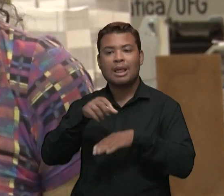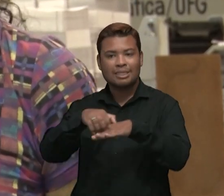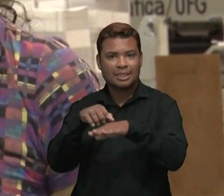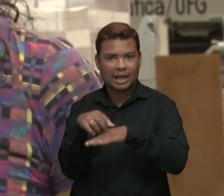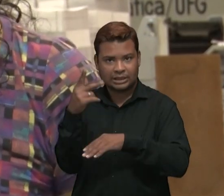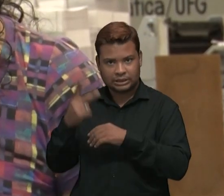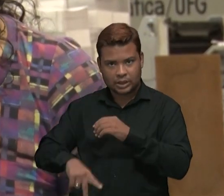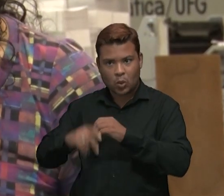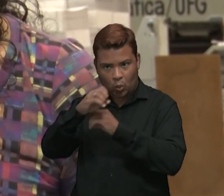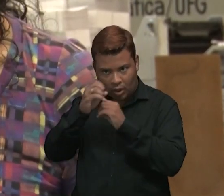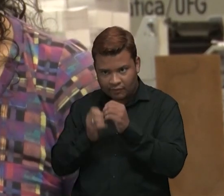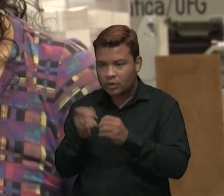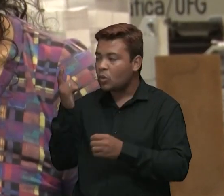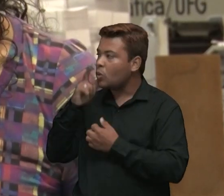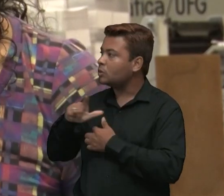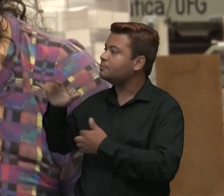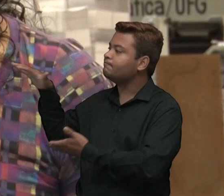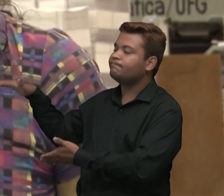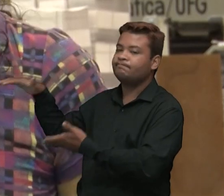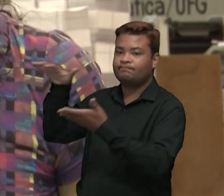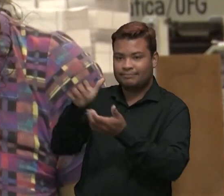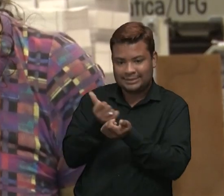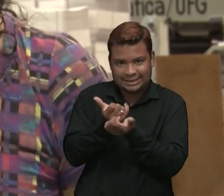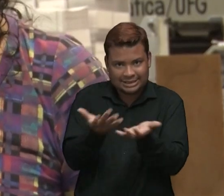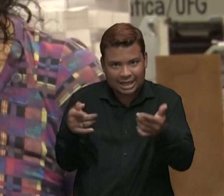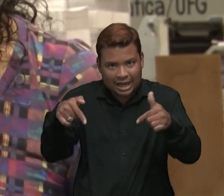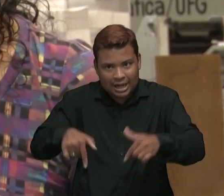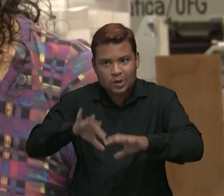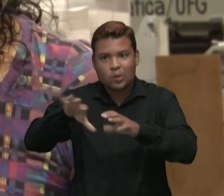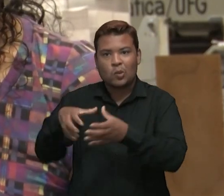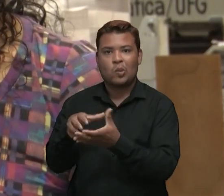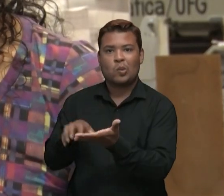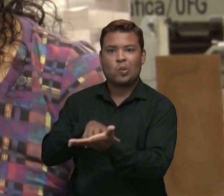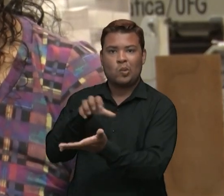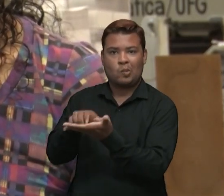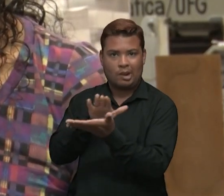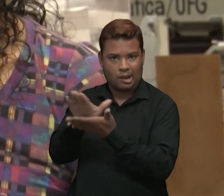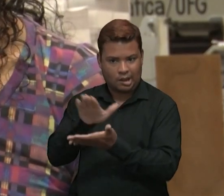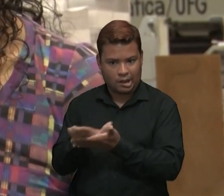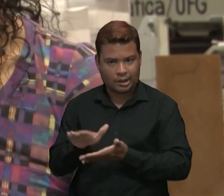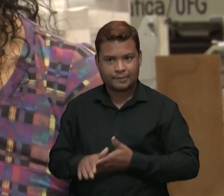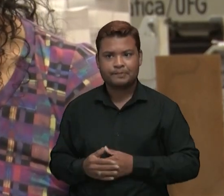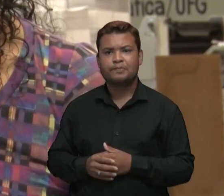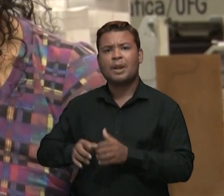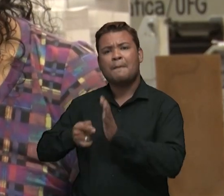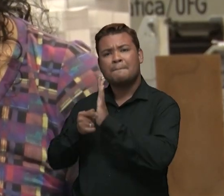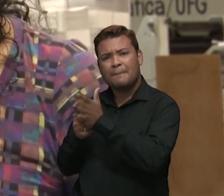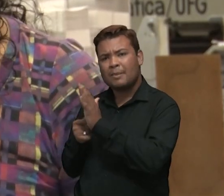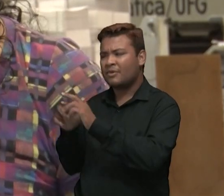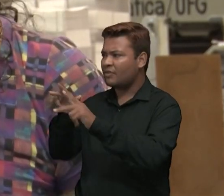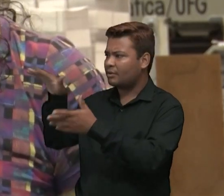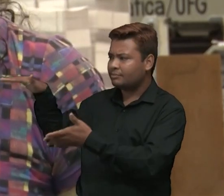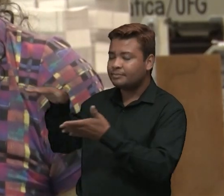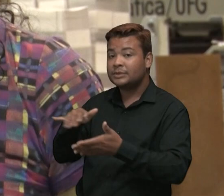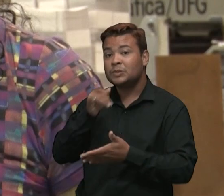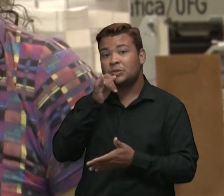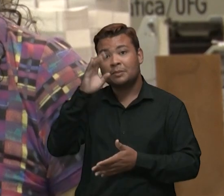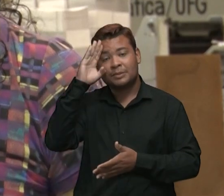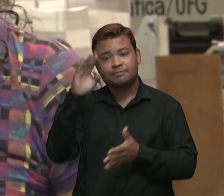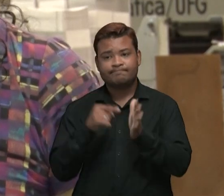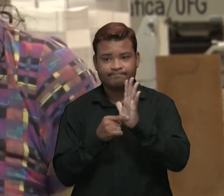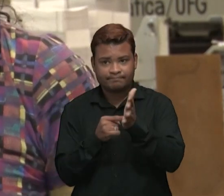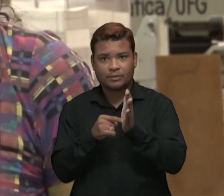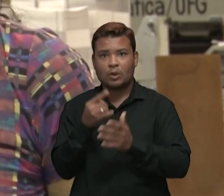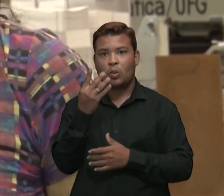de buscar esses equipamentos para o SEGRAF. A vinda desses equipamentos, principalmente da impressora 4 cores, da